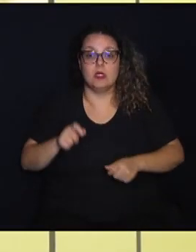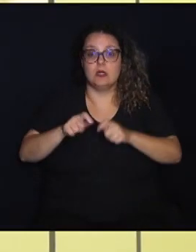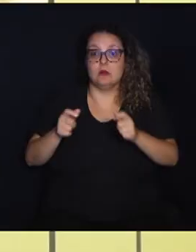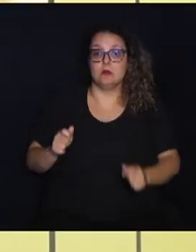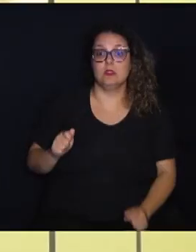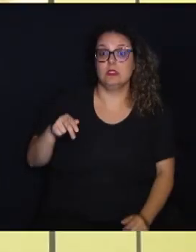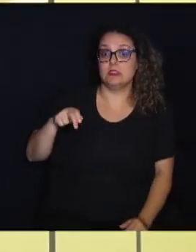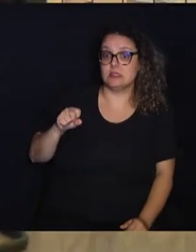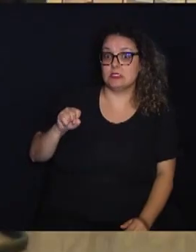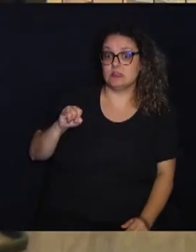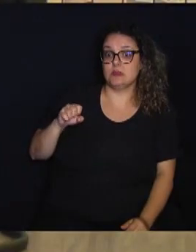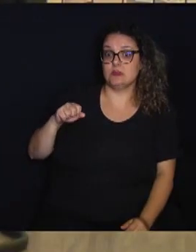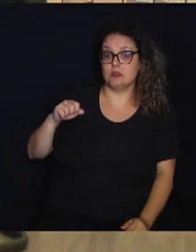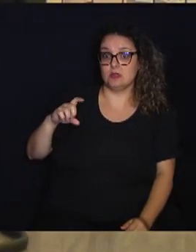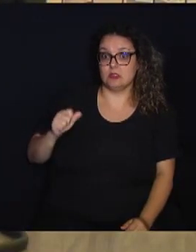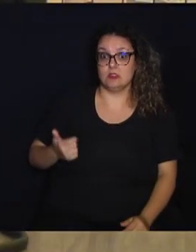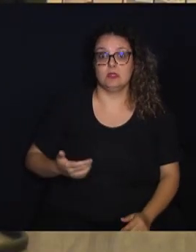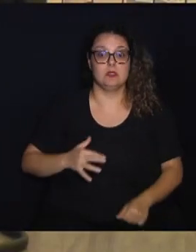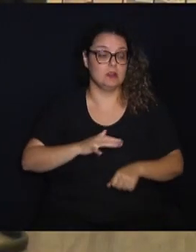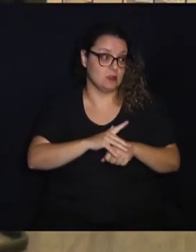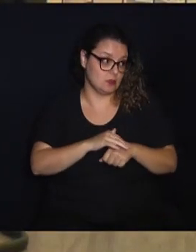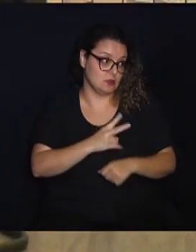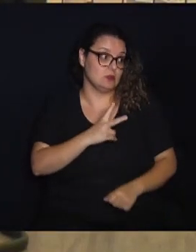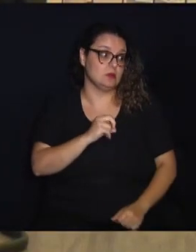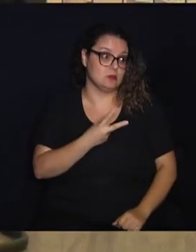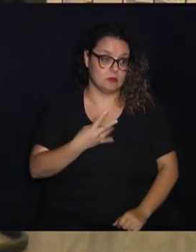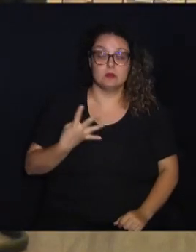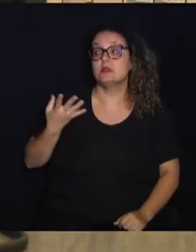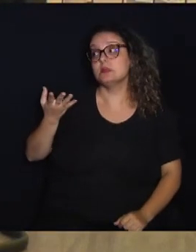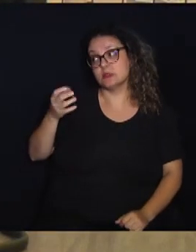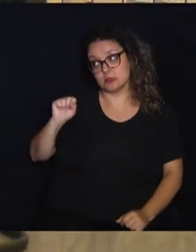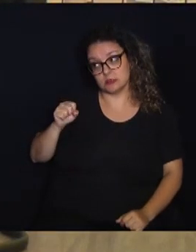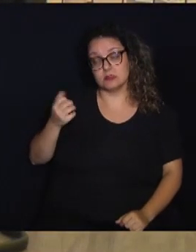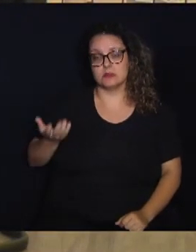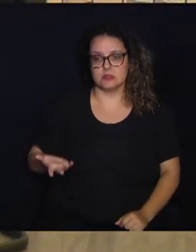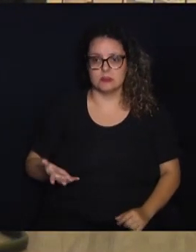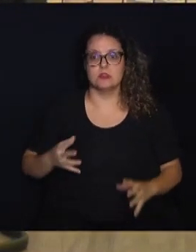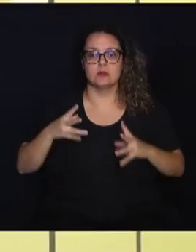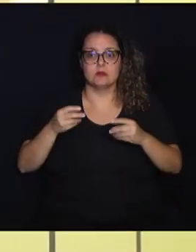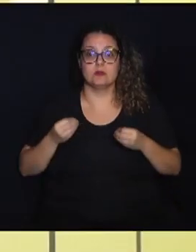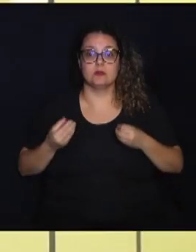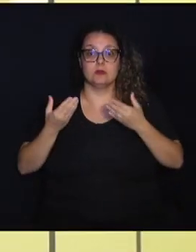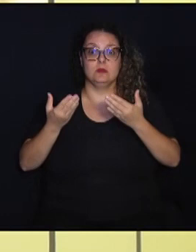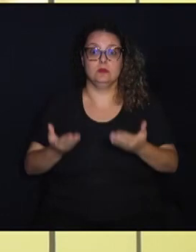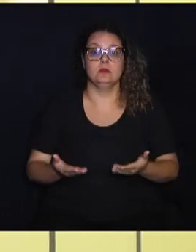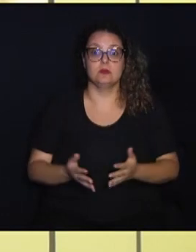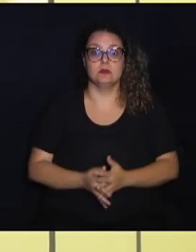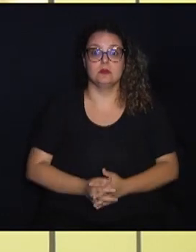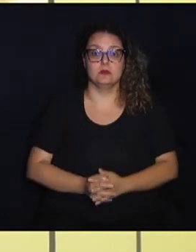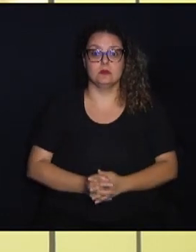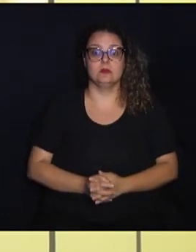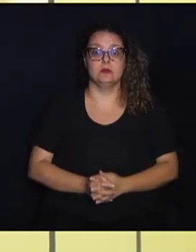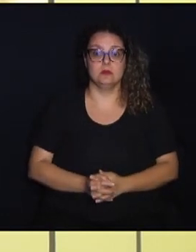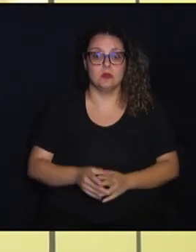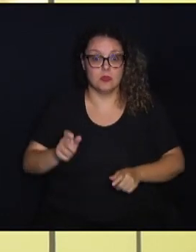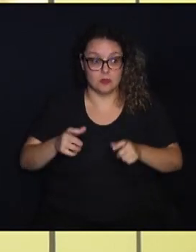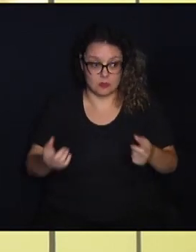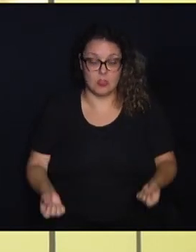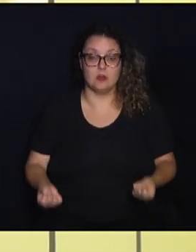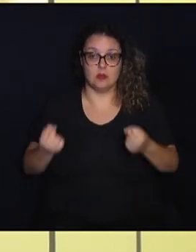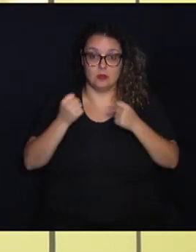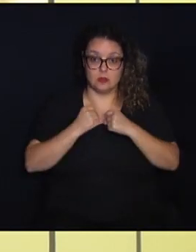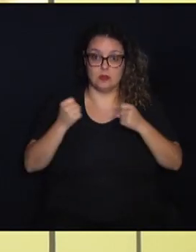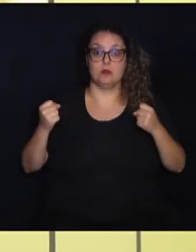Foi considerada a doença de 2024, né? Então tudo isso tem trazido as pessoas para a atividade